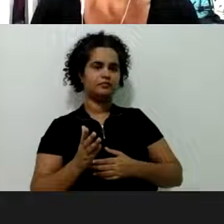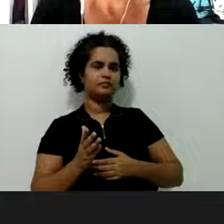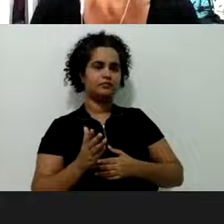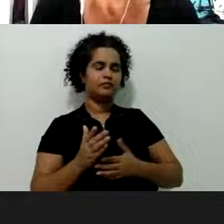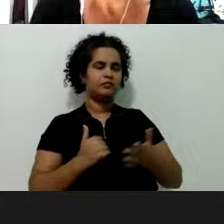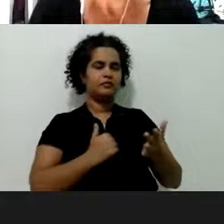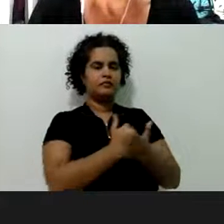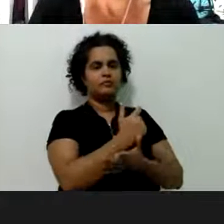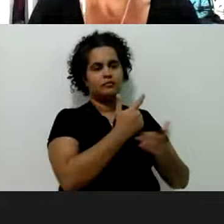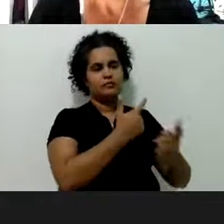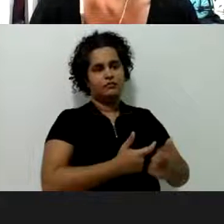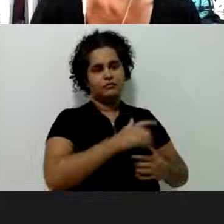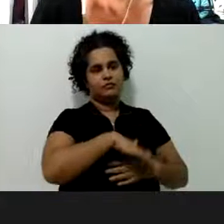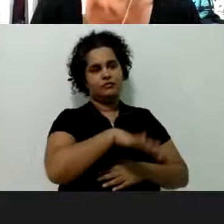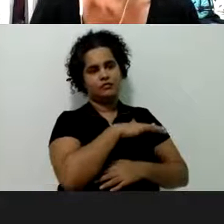né?